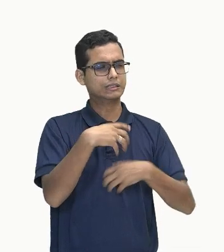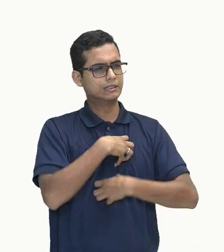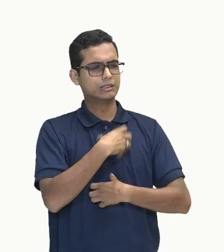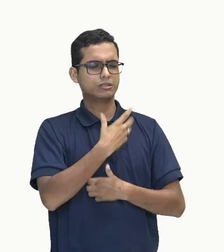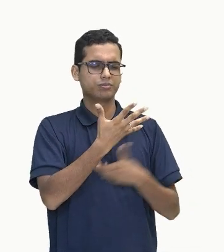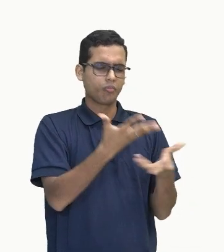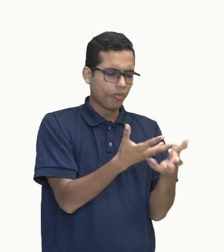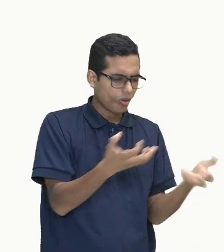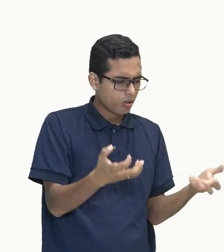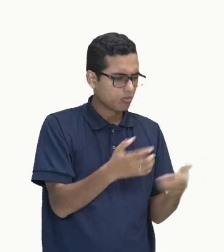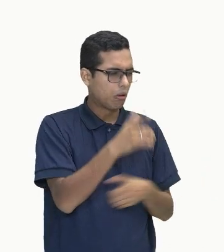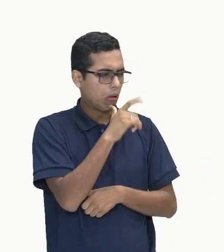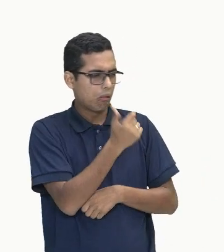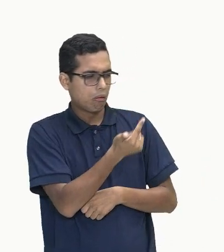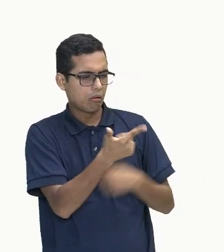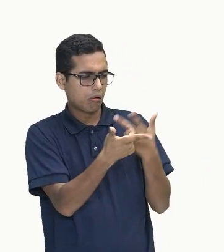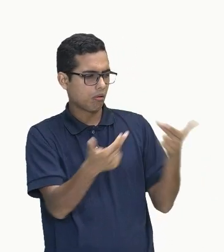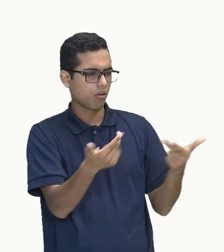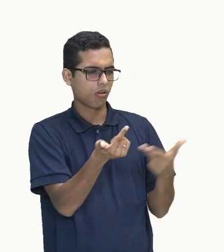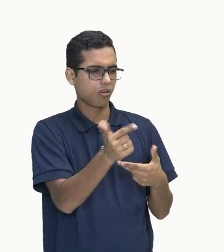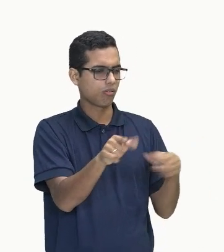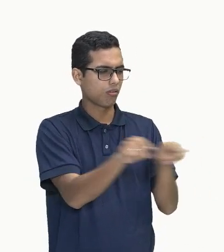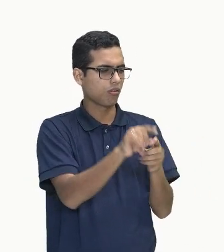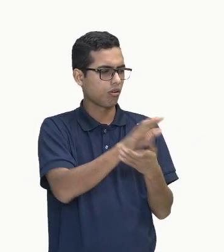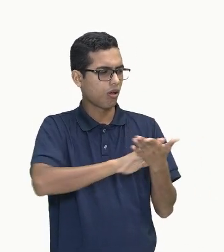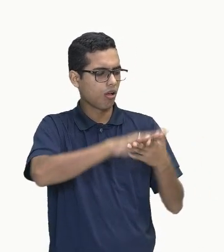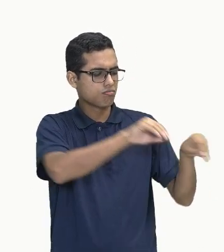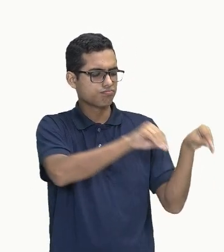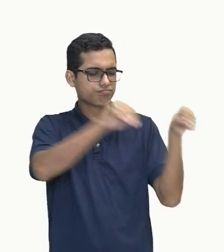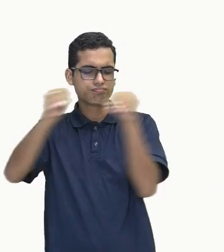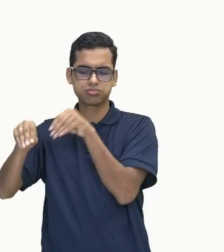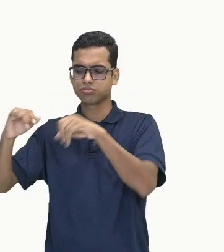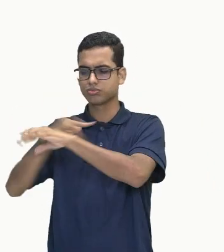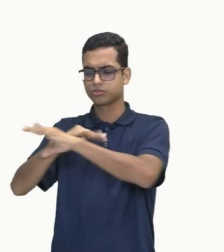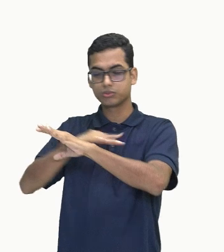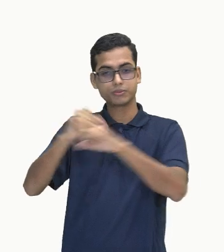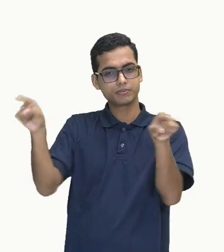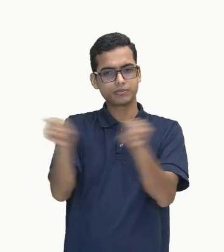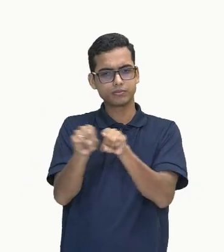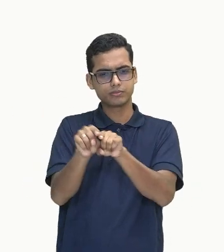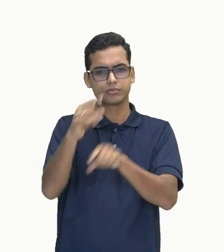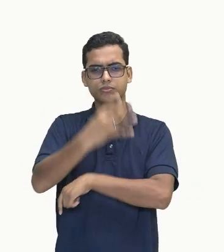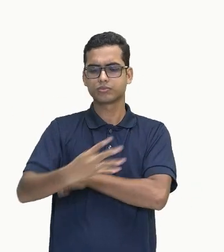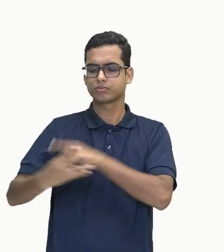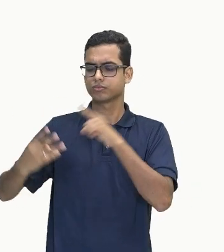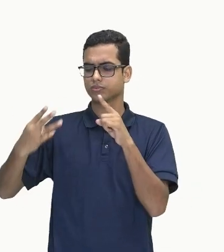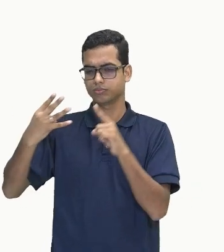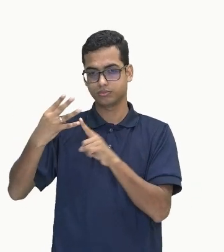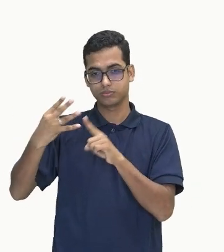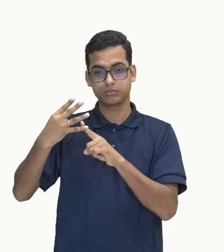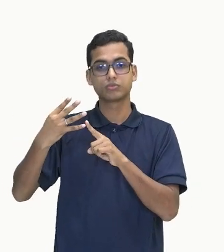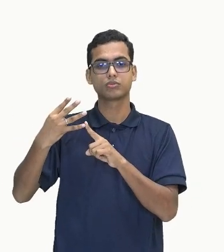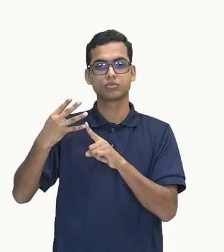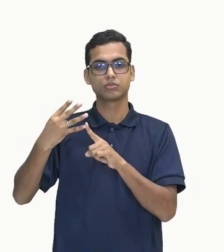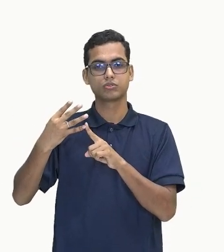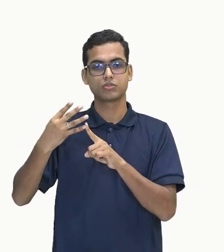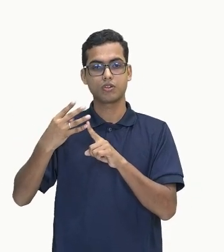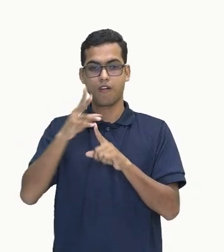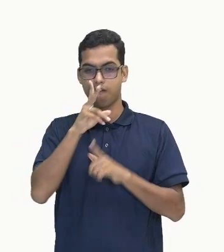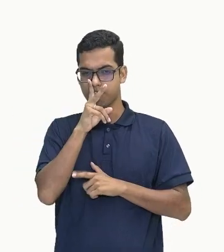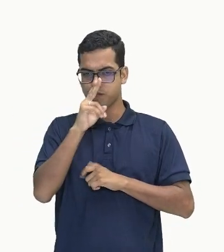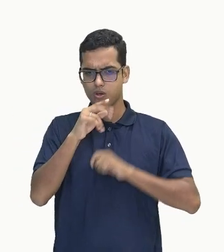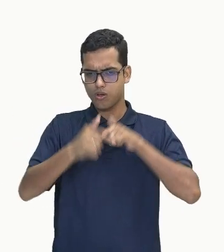sua cidade e ir geralmente para o meio urbano. A substituição aqui também da força de trabalho, né? Onde a gente